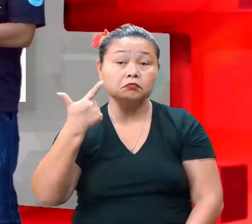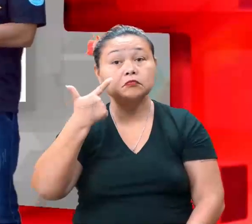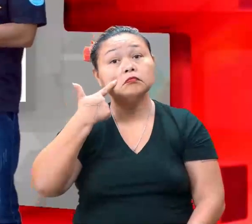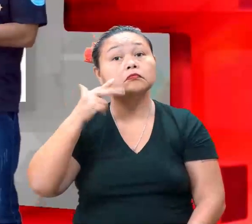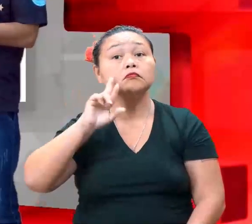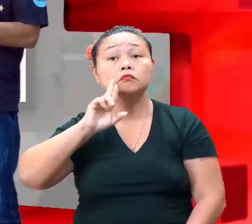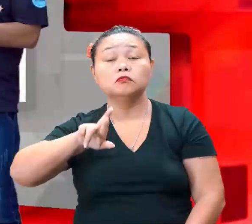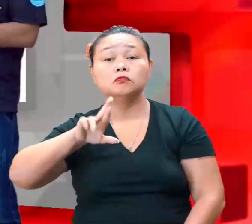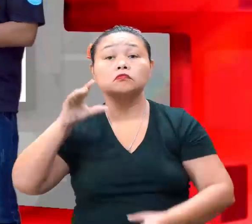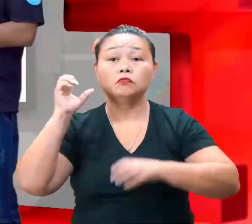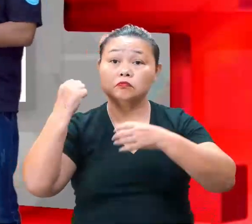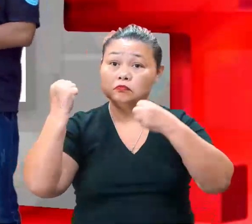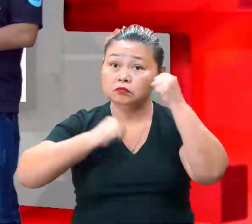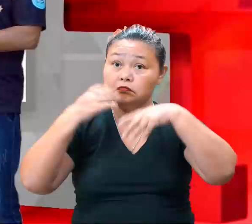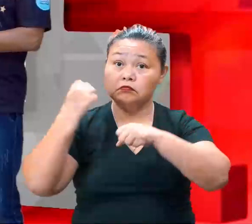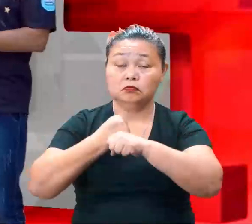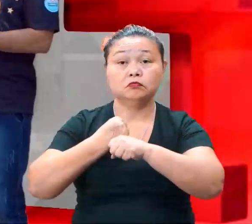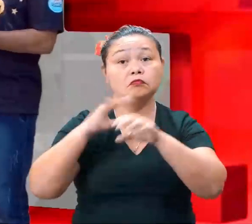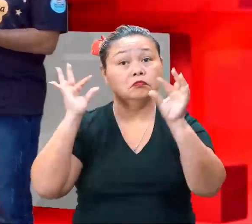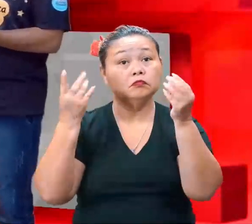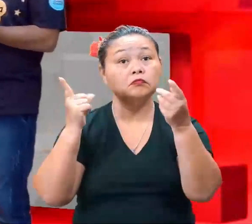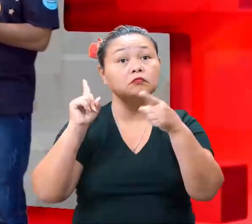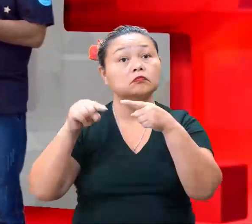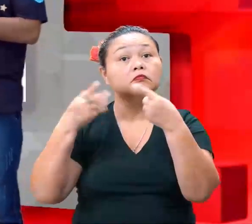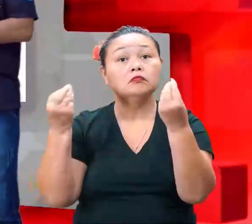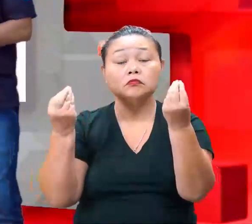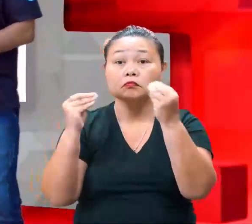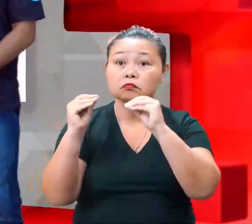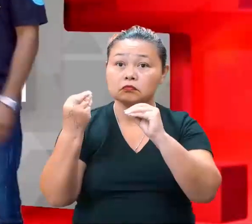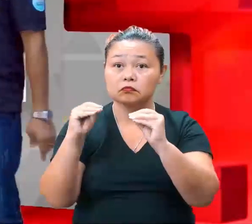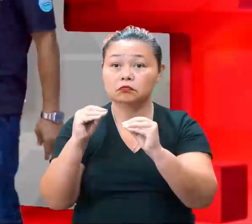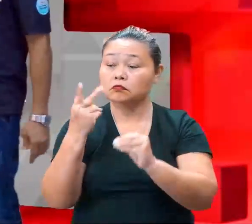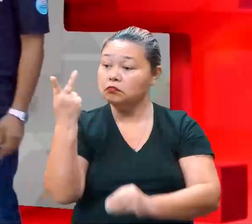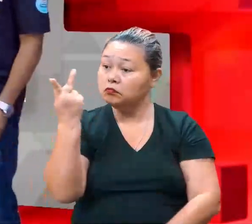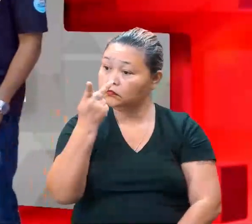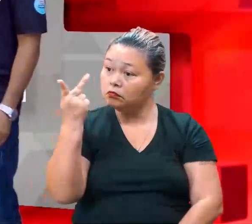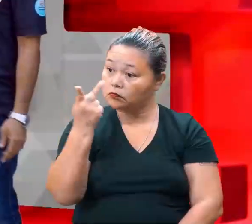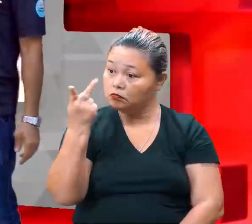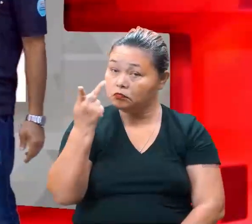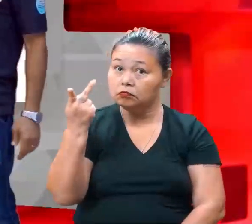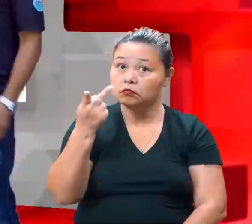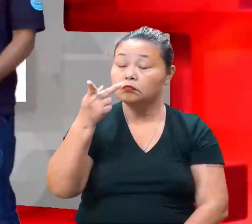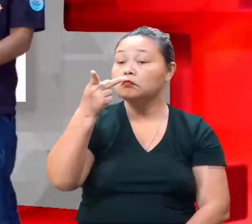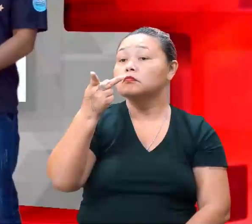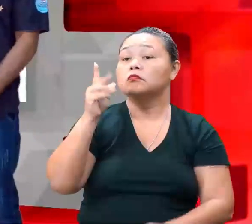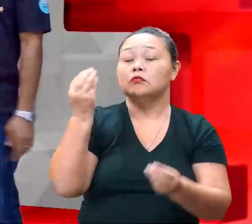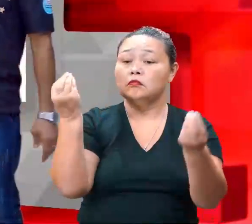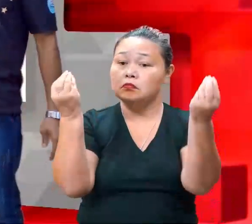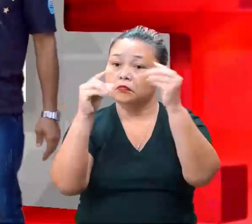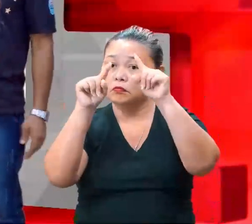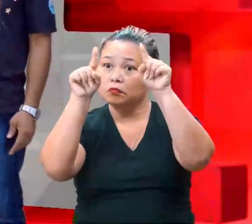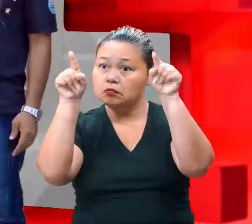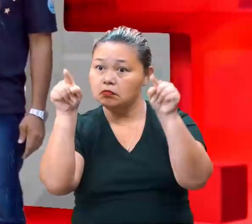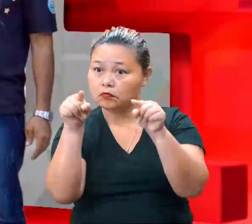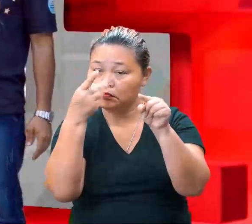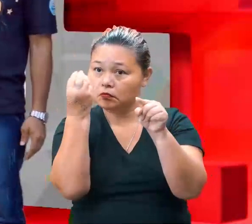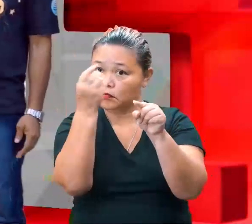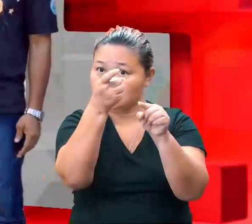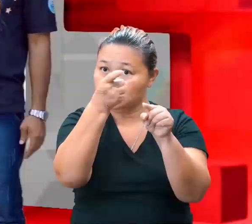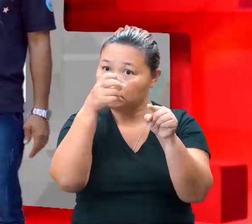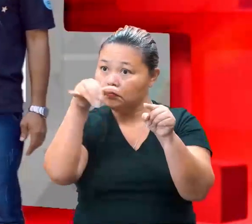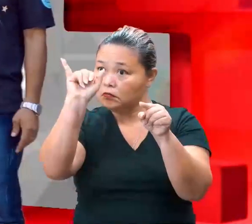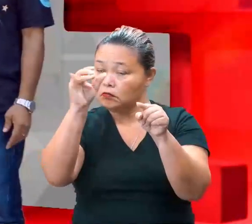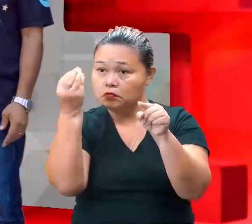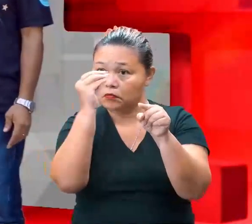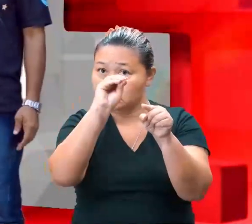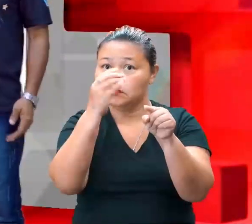calcular, expressão numérica. Então tá. E aí montar os pares ordenados. Então, nesse caso, você vai fazer os parzinhos. Acho que é o terceiro passo esse, né?